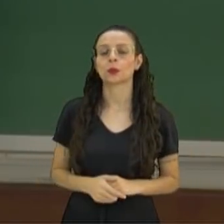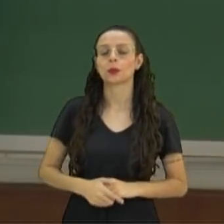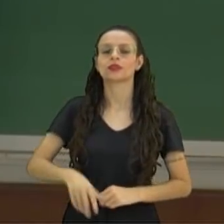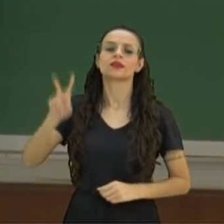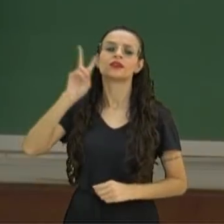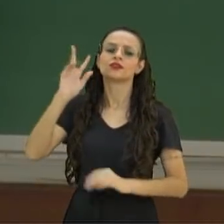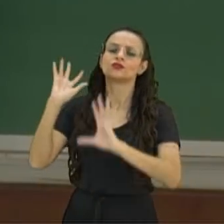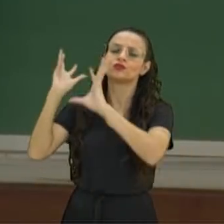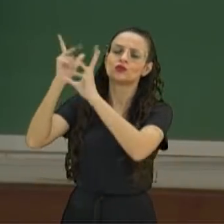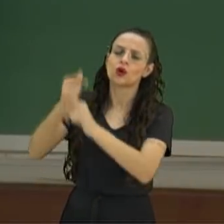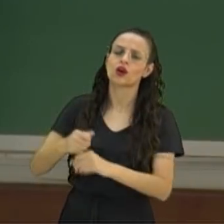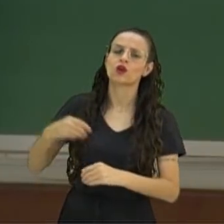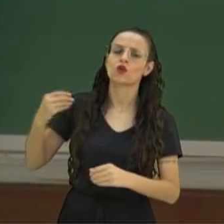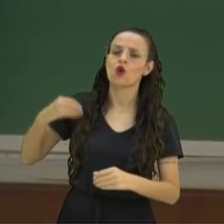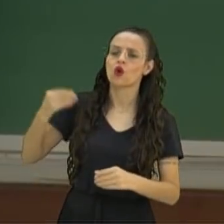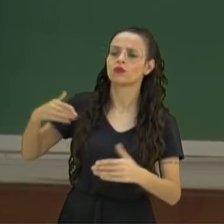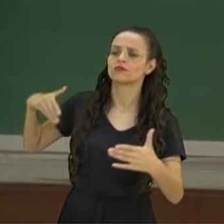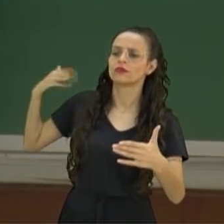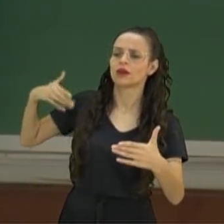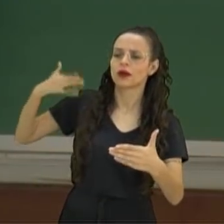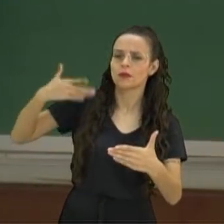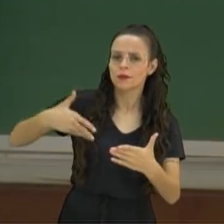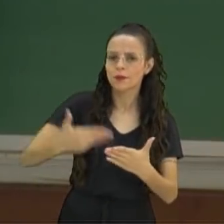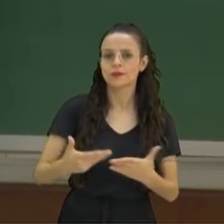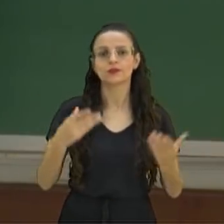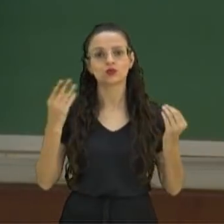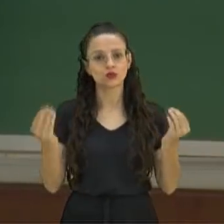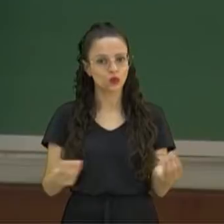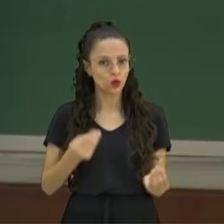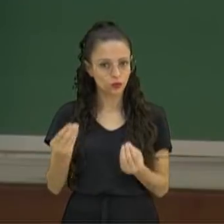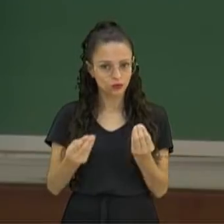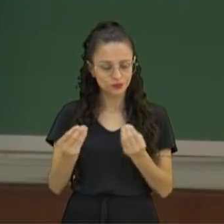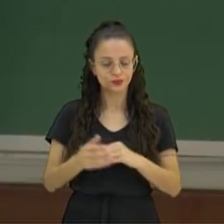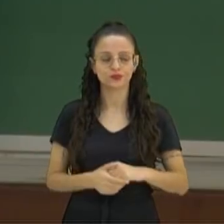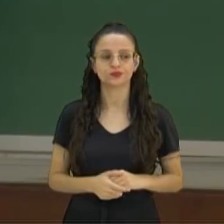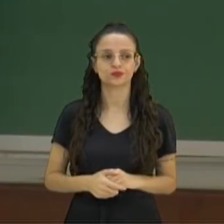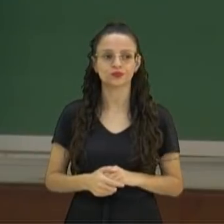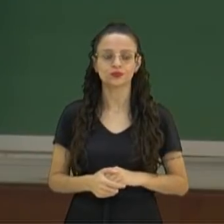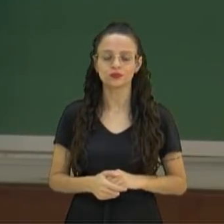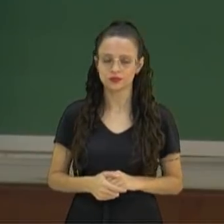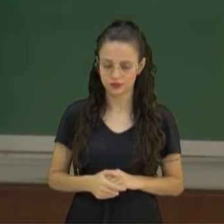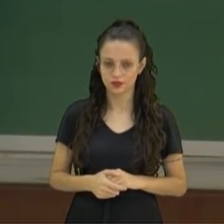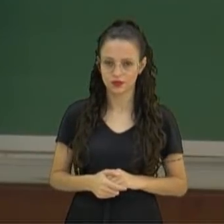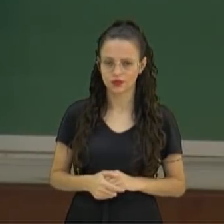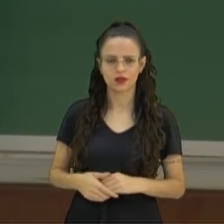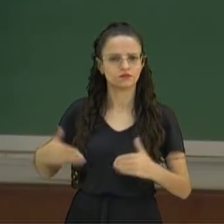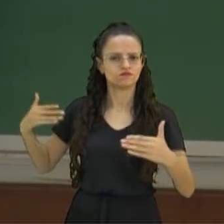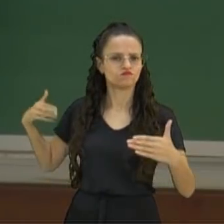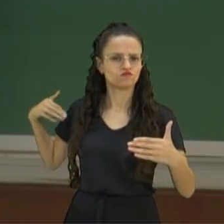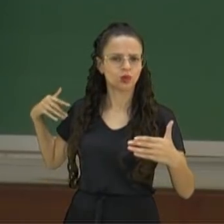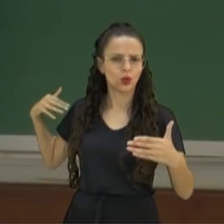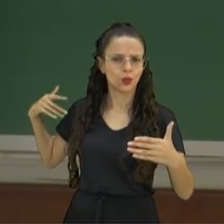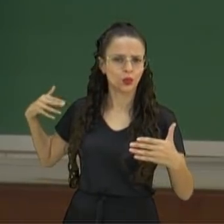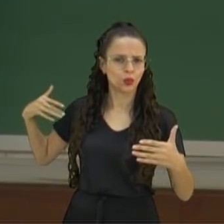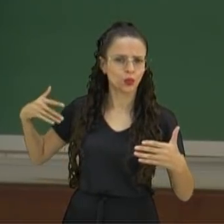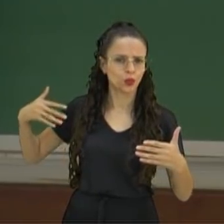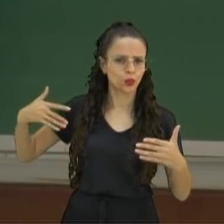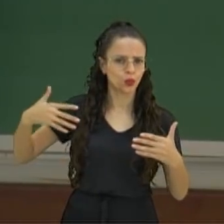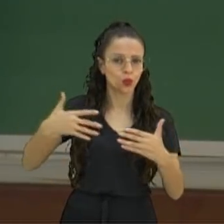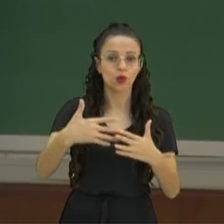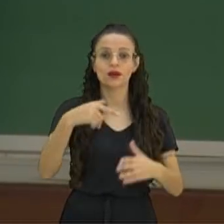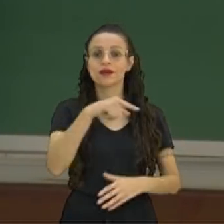historicamente, como isso aconteceu mesmo? Como nós devemos pensar nisso? Ao longo do tempo, as sociedades